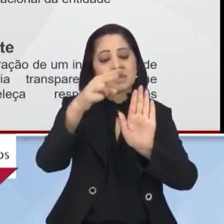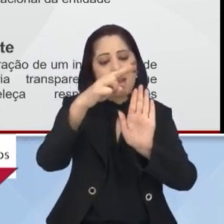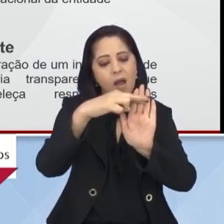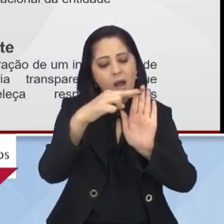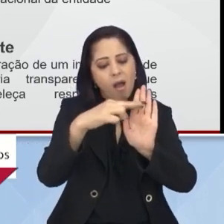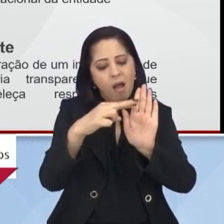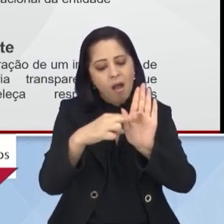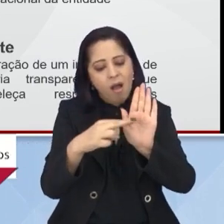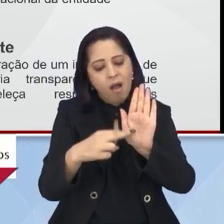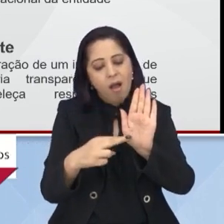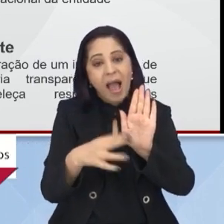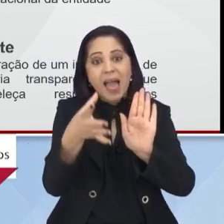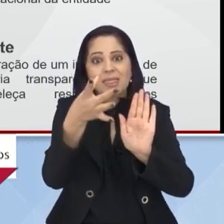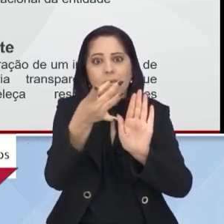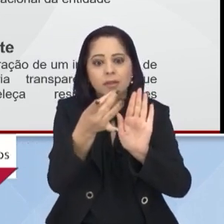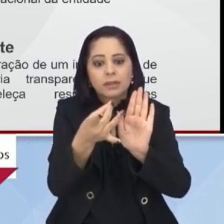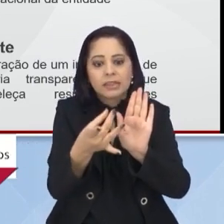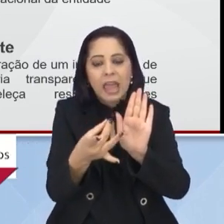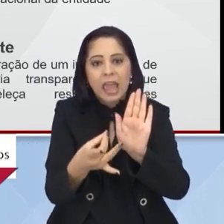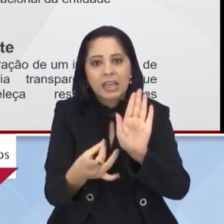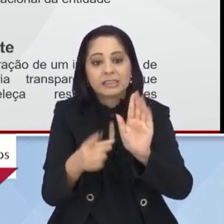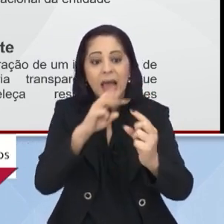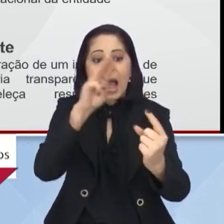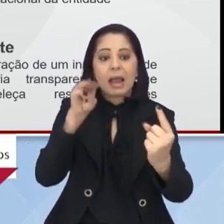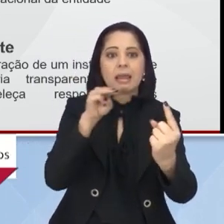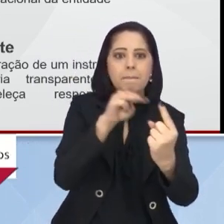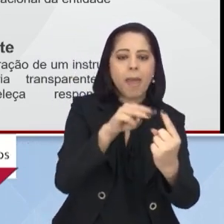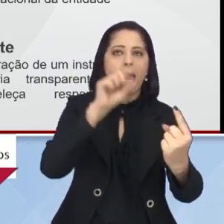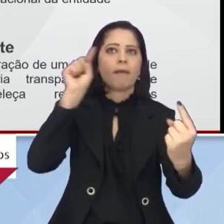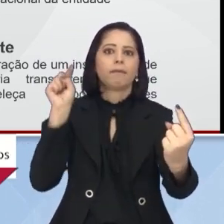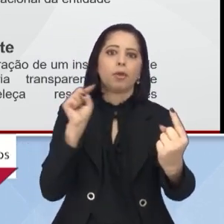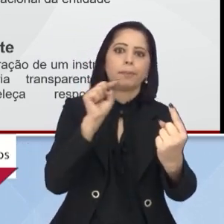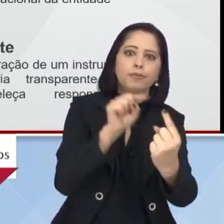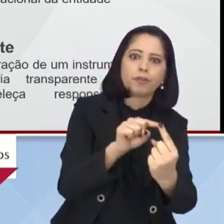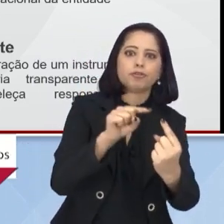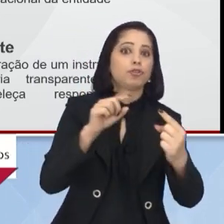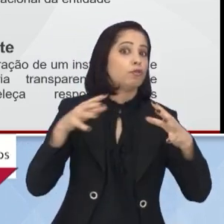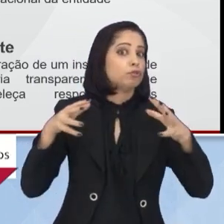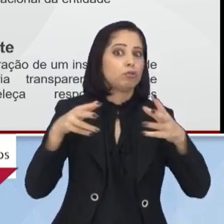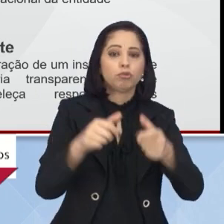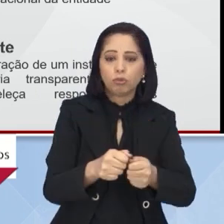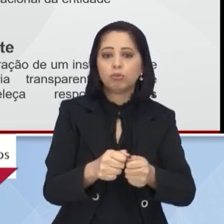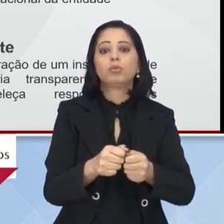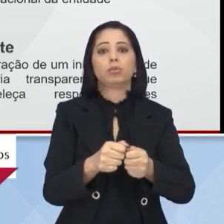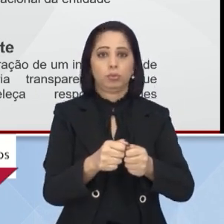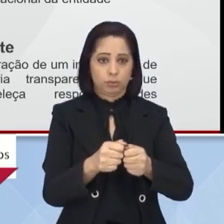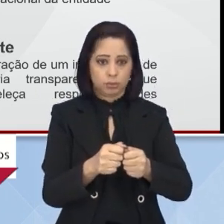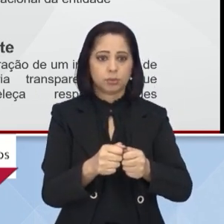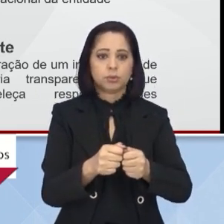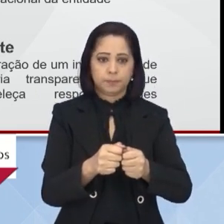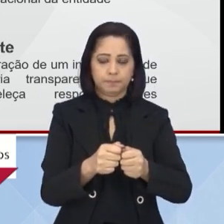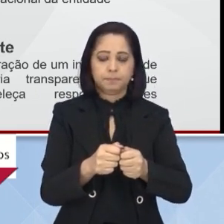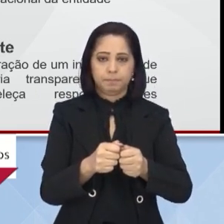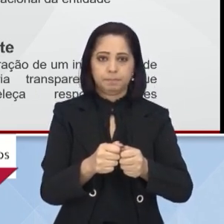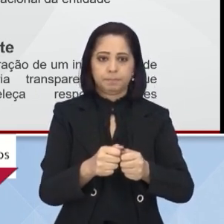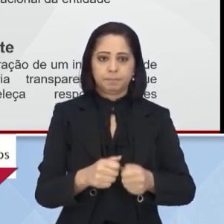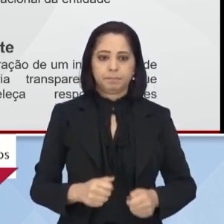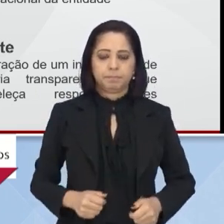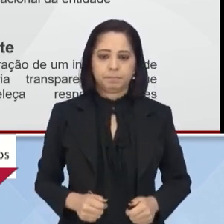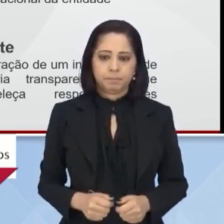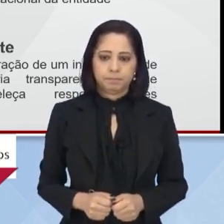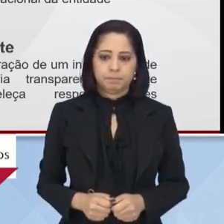metas Quais são as indicadores Quais são as obrigações que essas organizações precisam cumprir no âmbito desses